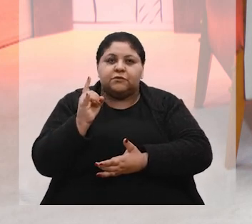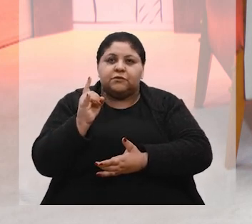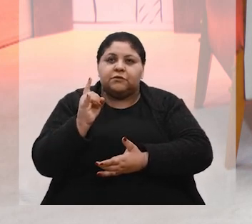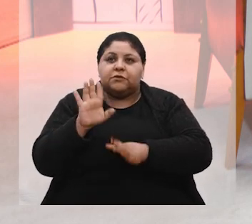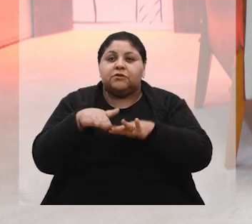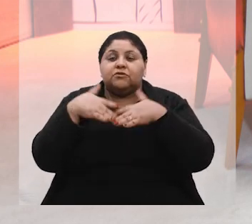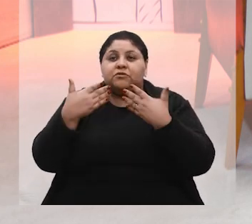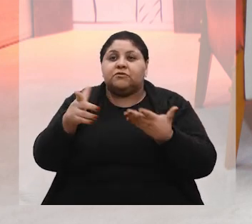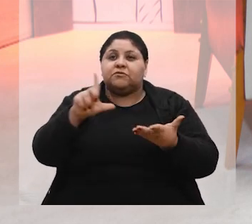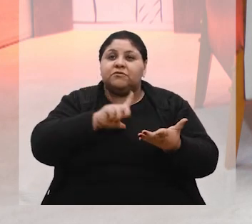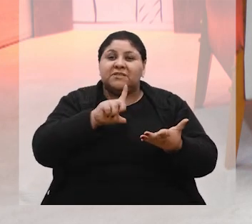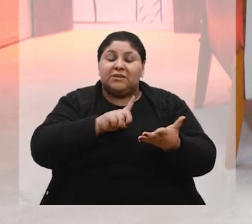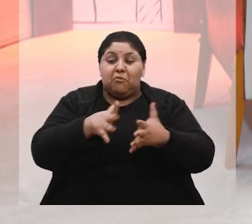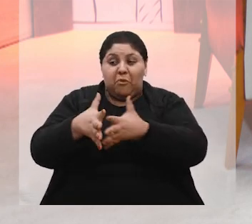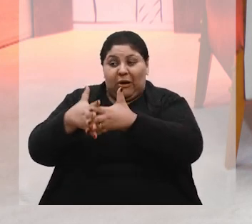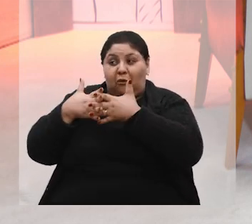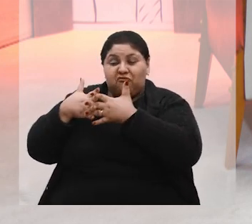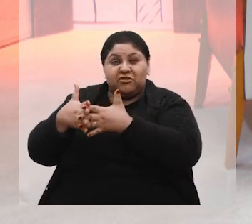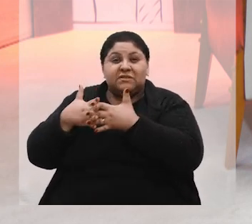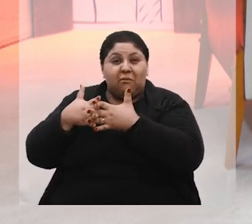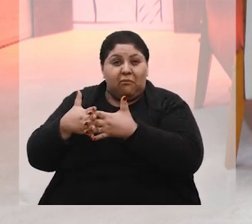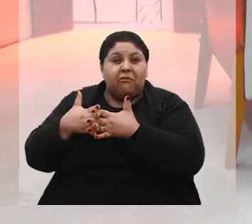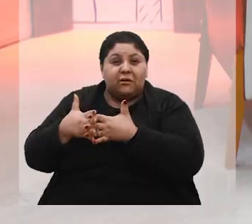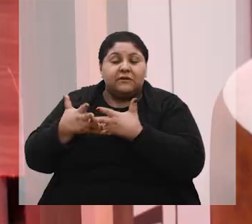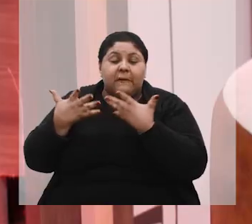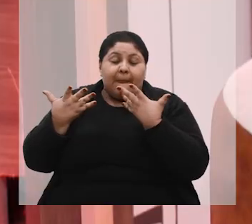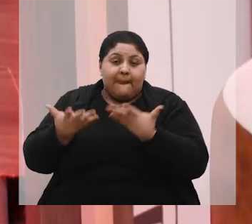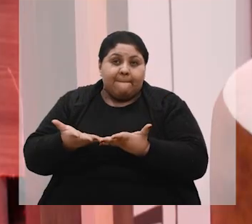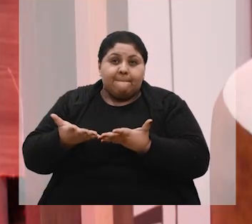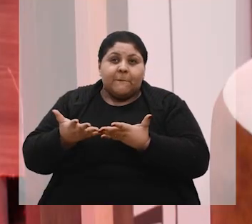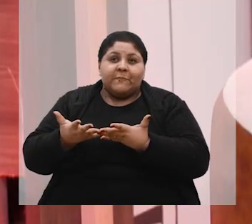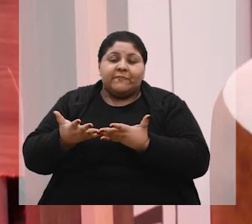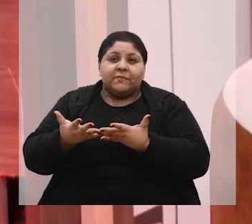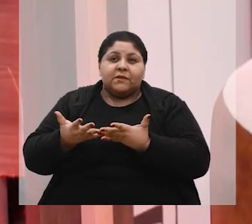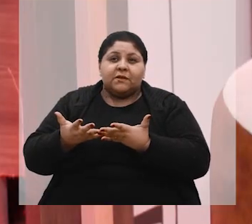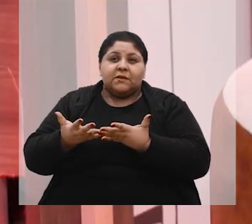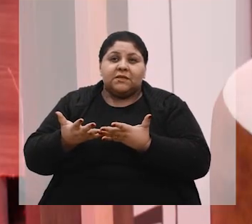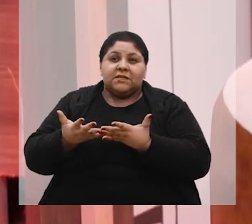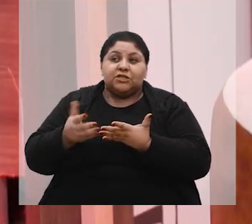Acabou sendo questionado. Então, existe uma confusão